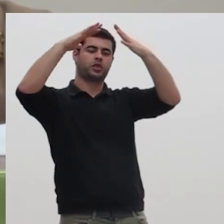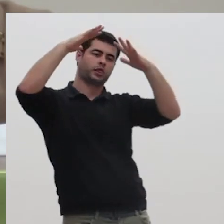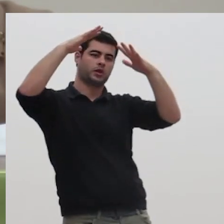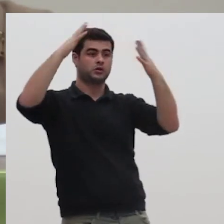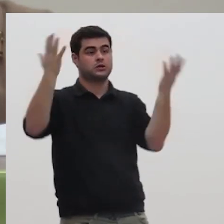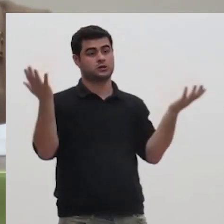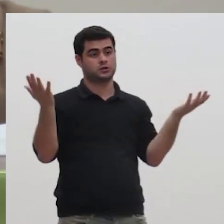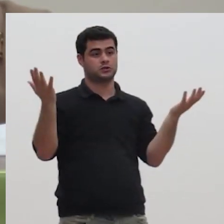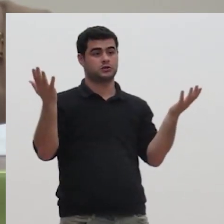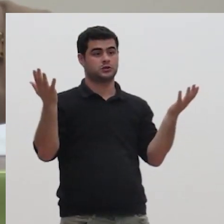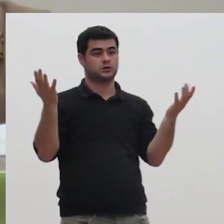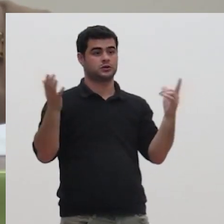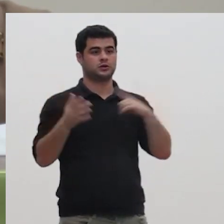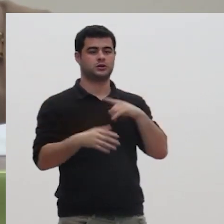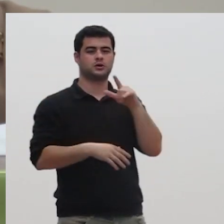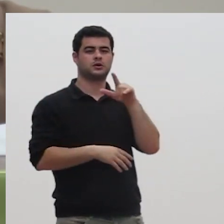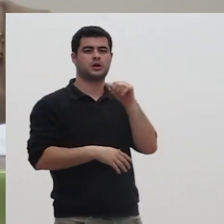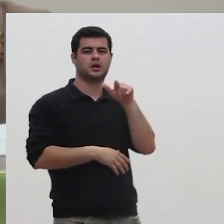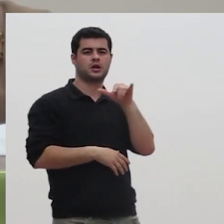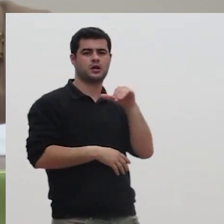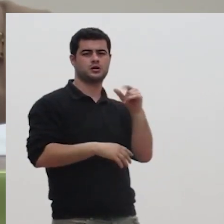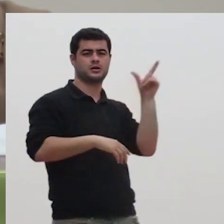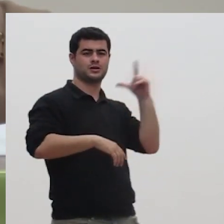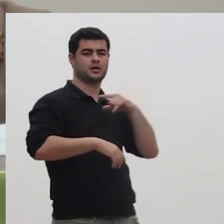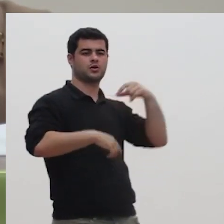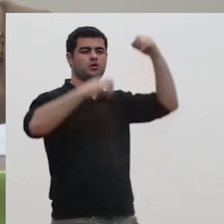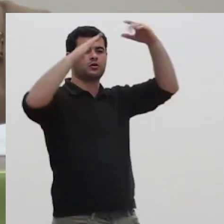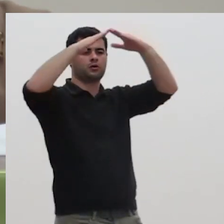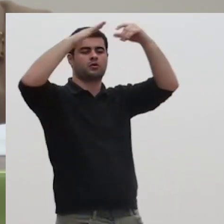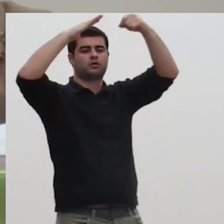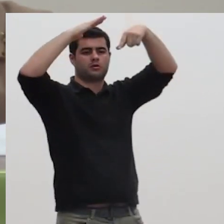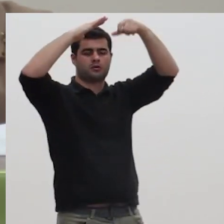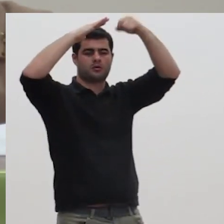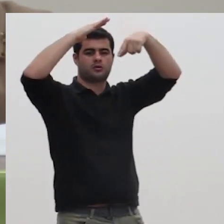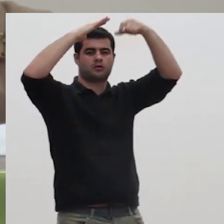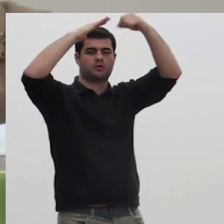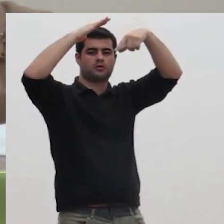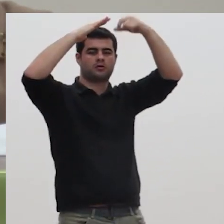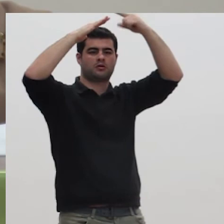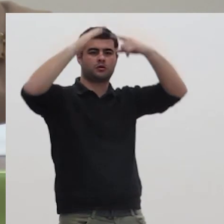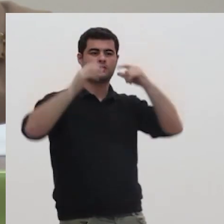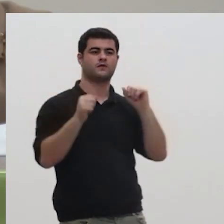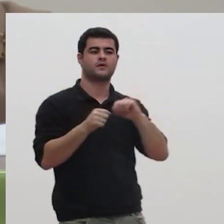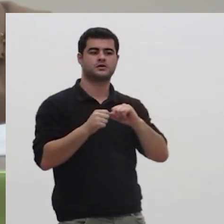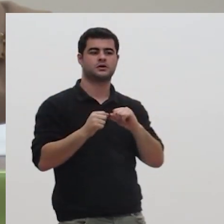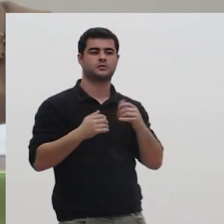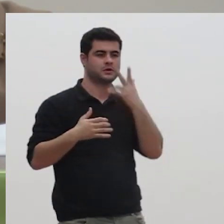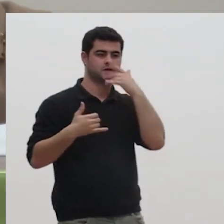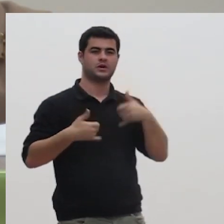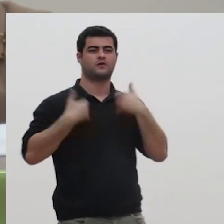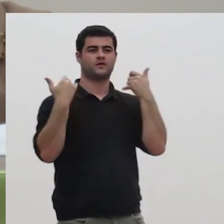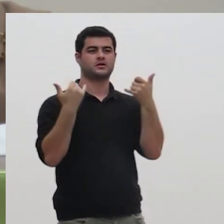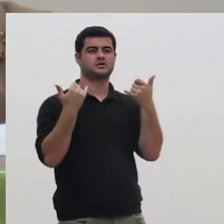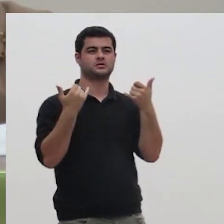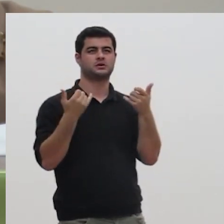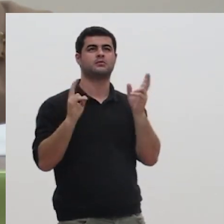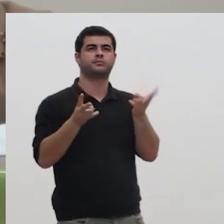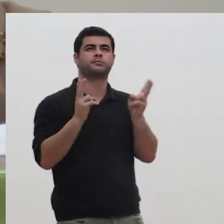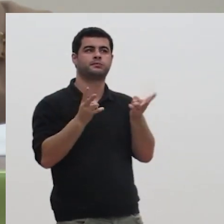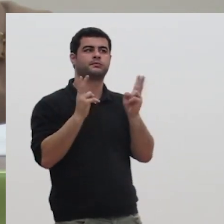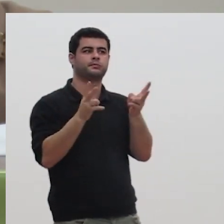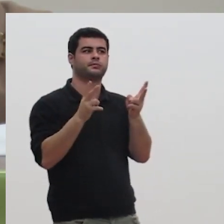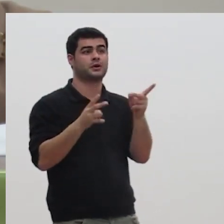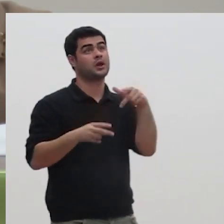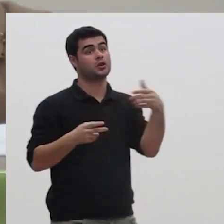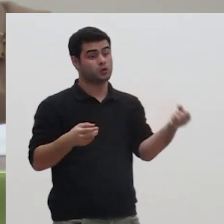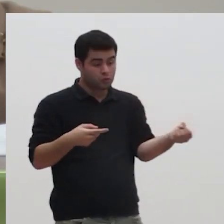sociais aplicadas tem uma goteira específica lá, que o pessoal já está brincando e está fazendo festa de aniversário todo mês, né, num prédio que é relativamente novo, que